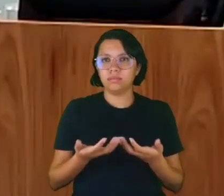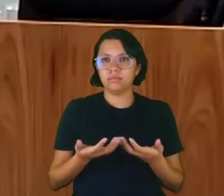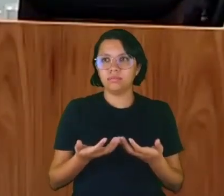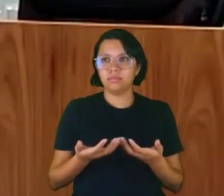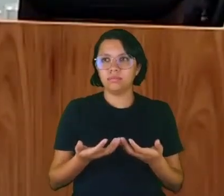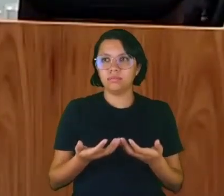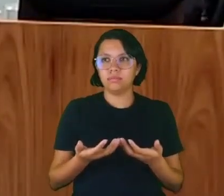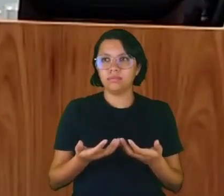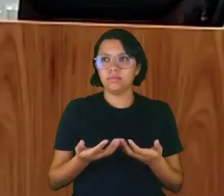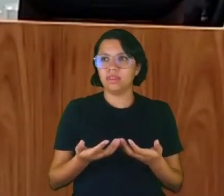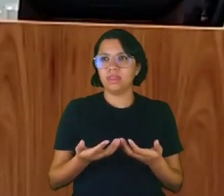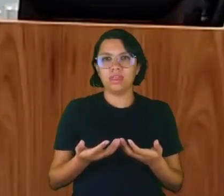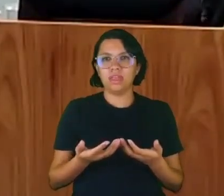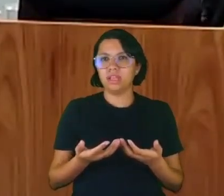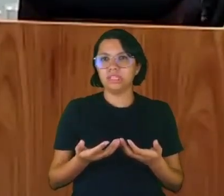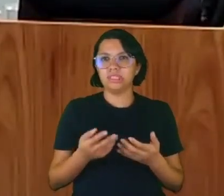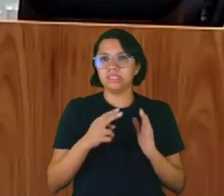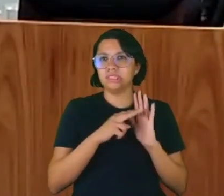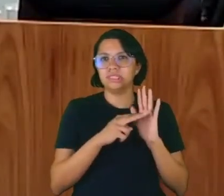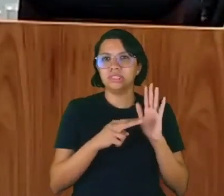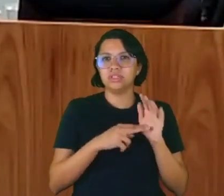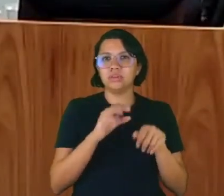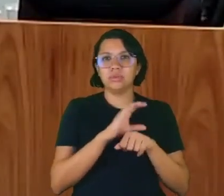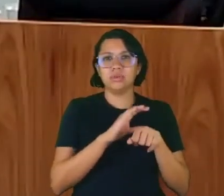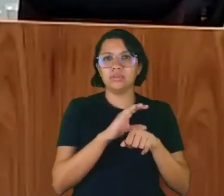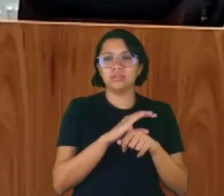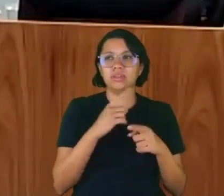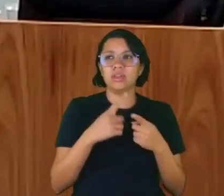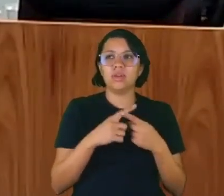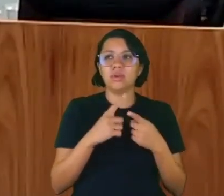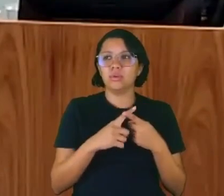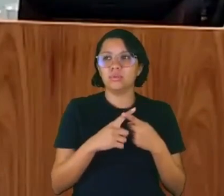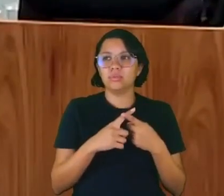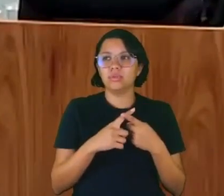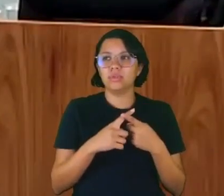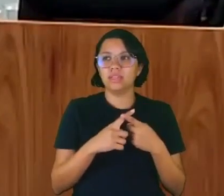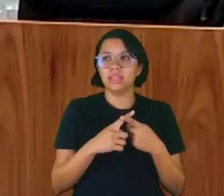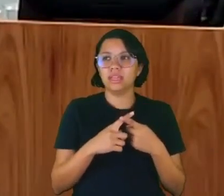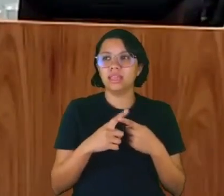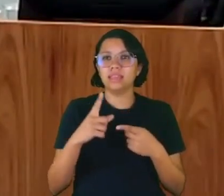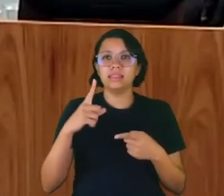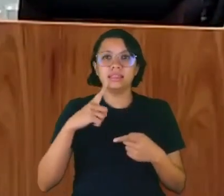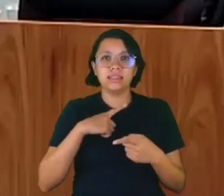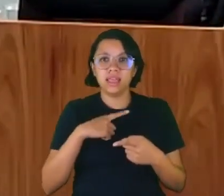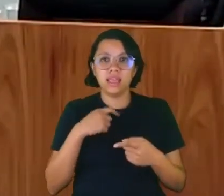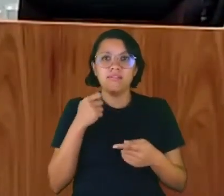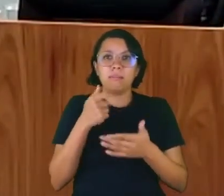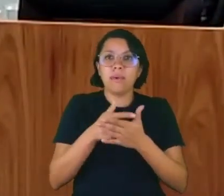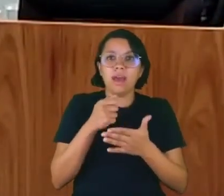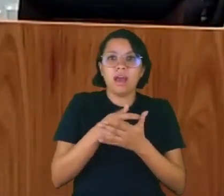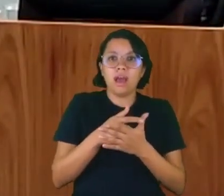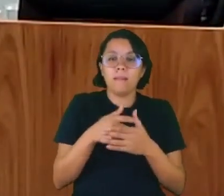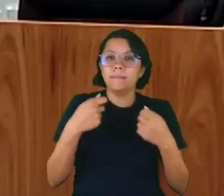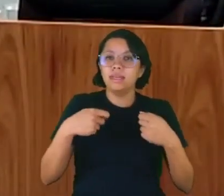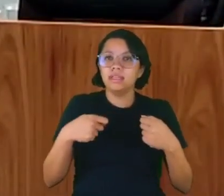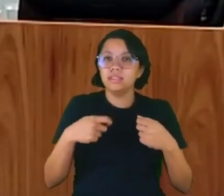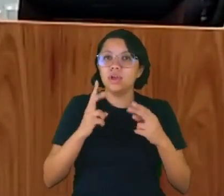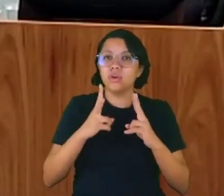ó, esse treco é inconstitucional, essa norma constitucional é inconstitucional, porque verteu contribuição, tem que ficar com elas duas